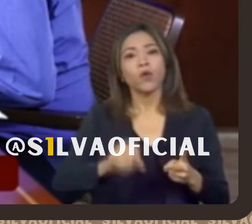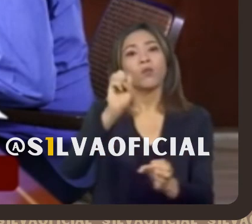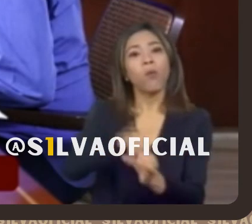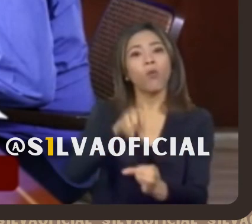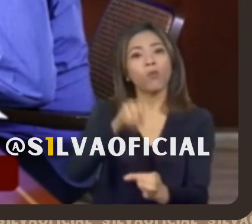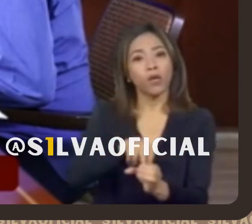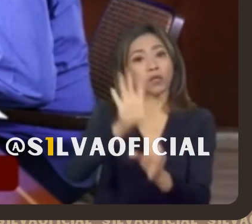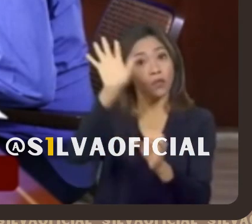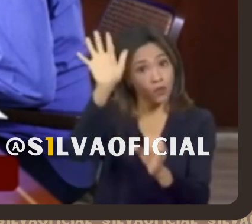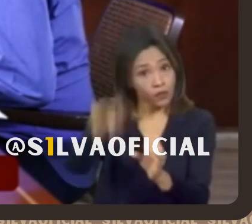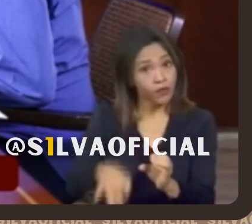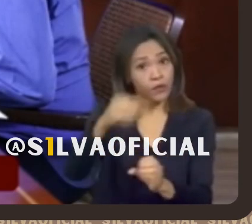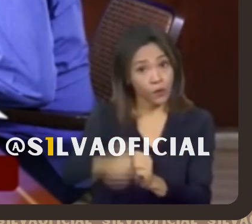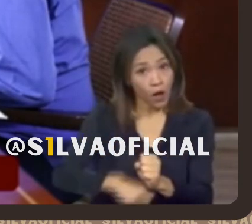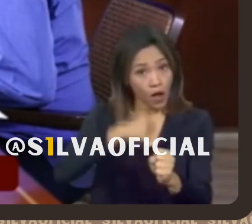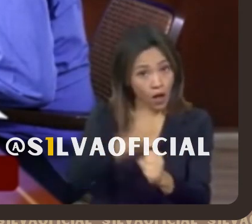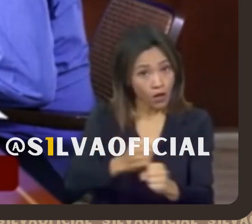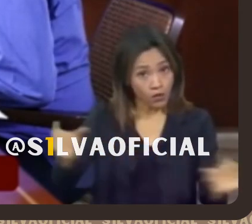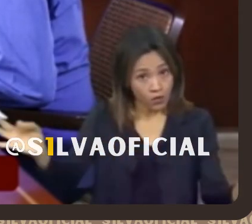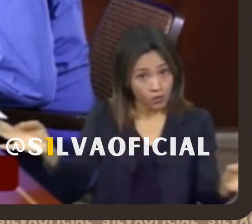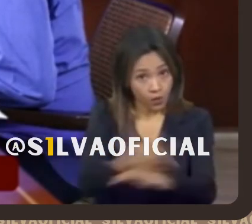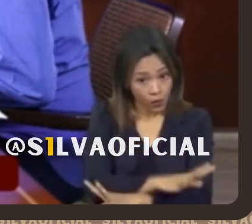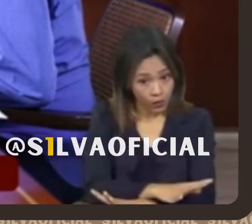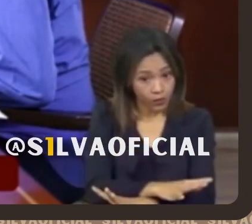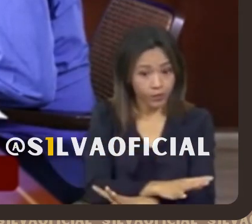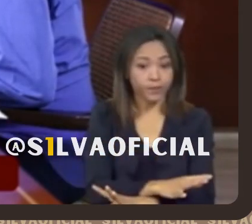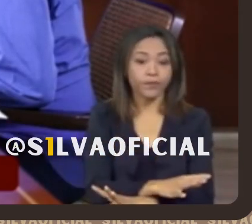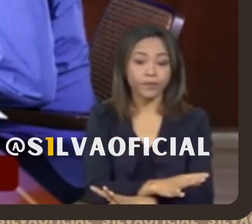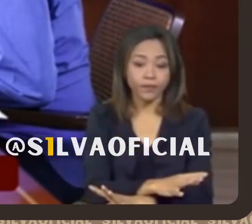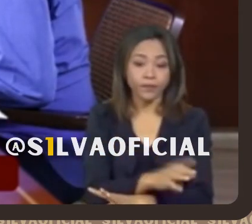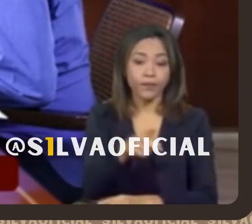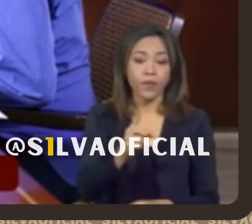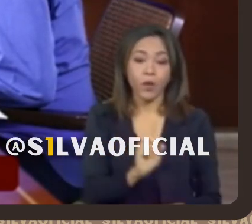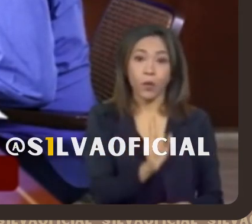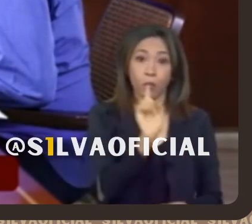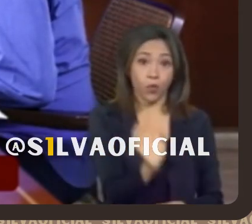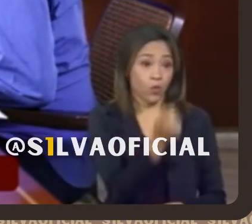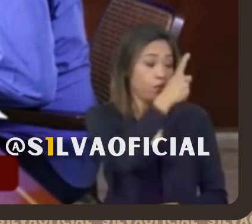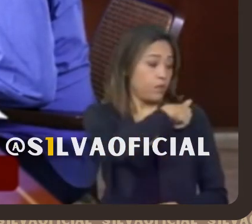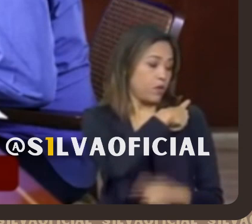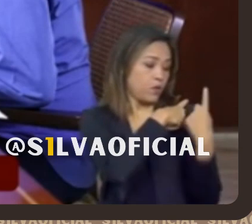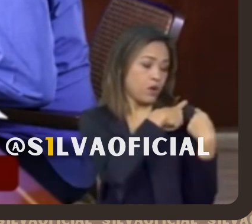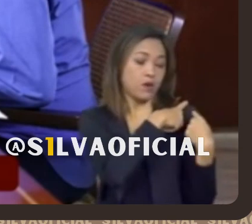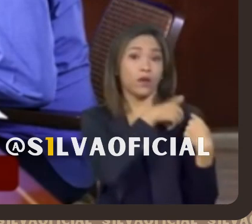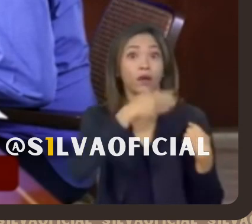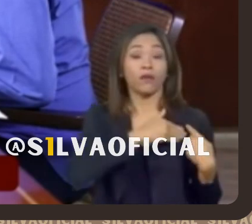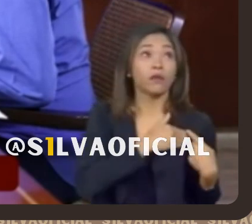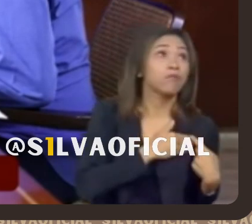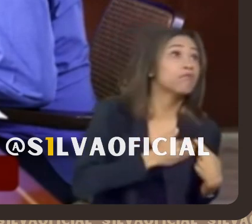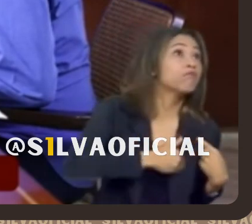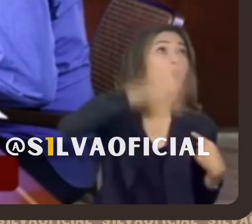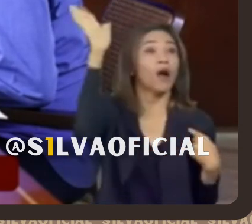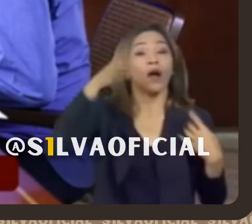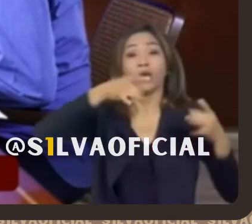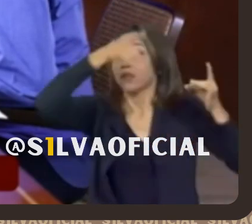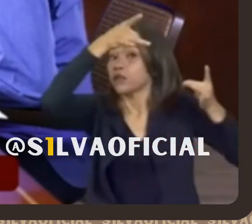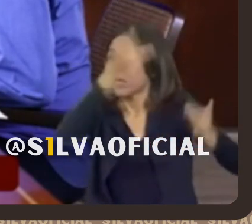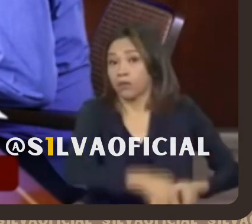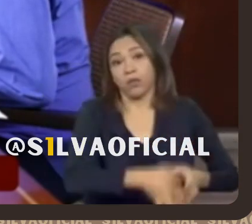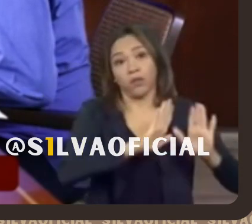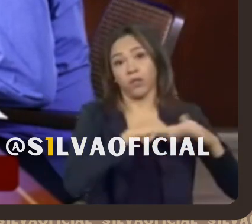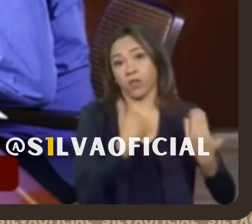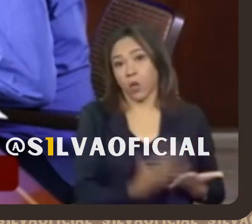ele concluindo engrossou no primeiro ano porque o primeiro ano do ensino médio Presidente é o ano que maior número de evasão abandono e